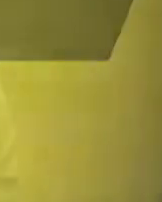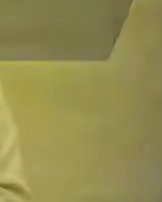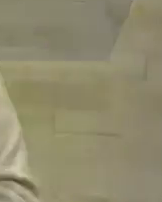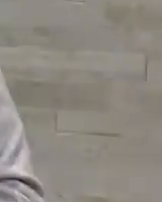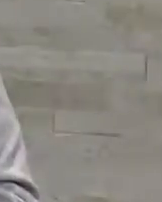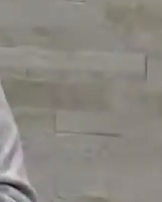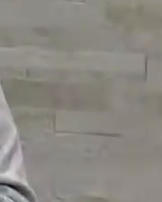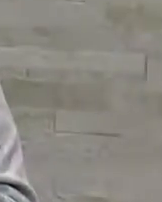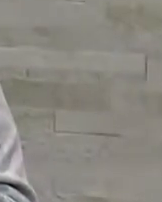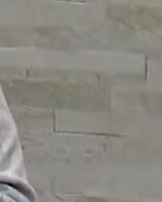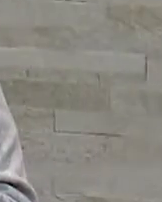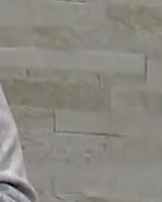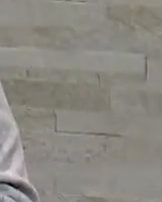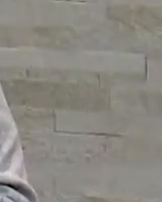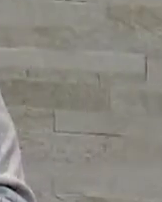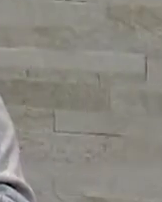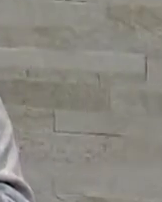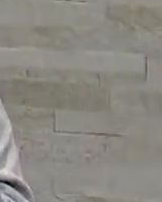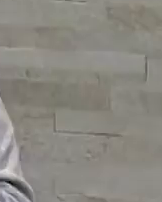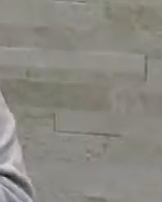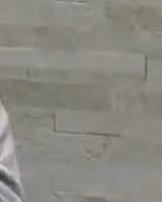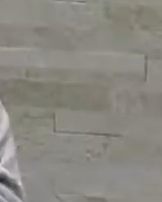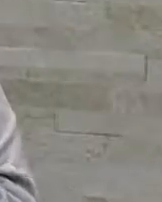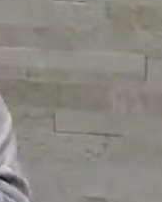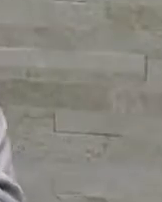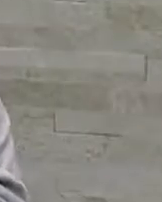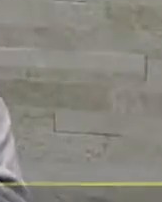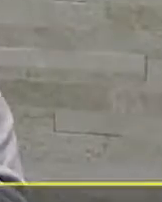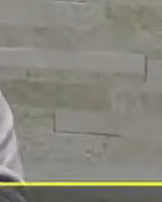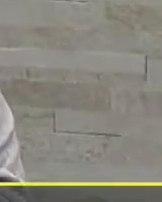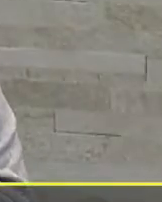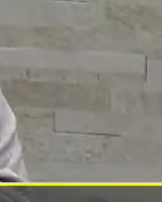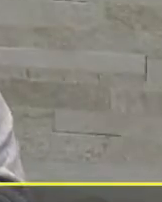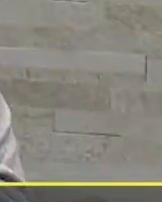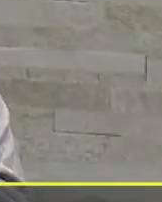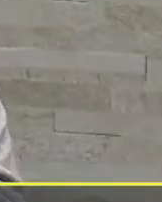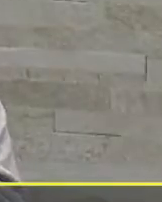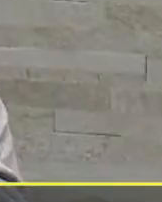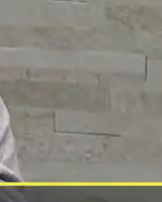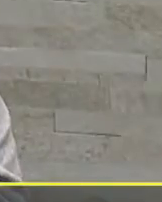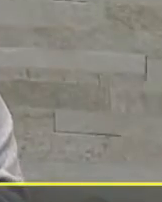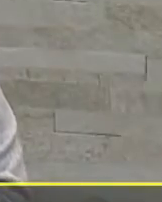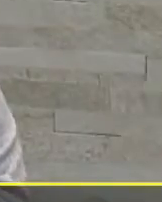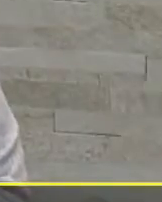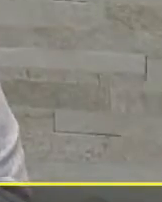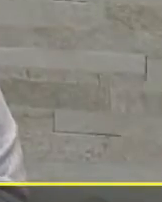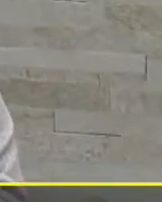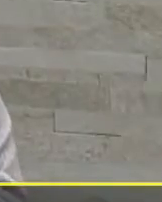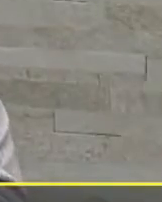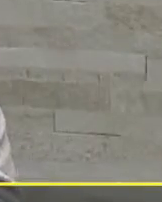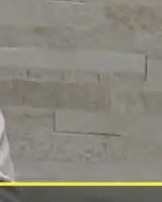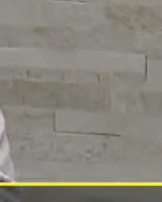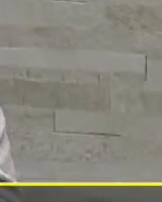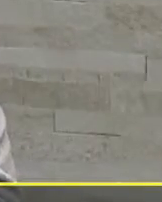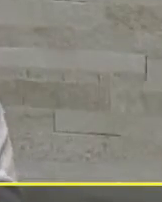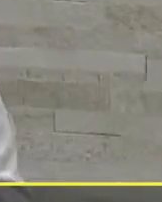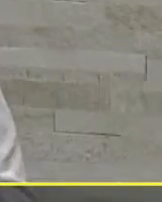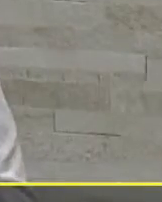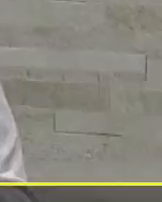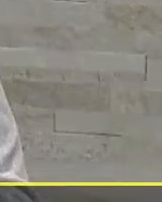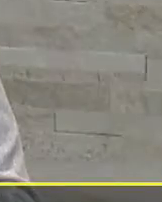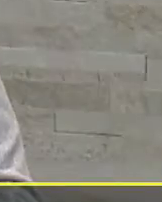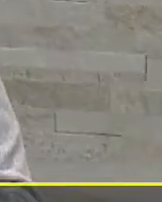o Olá você confere a partir de agora pela TV Assembleia o ato de protocolo do pacote de revisão legal